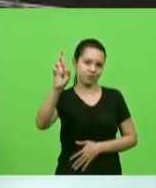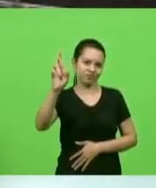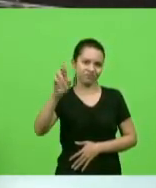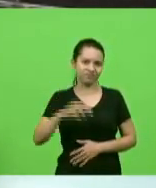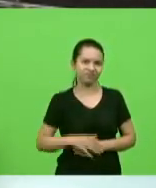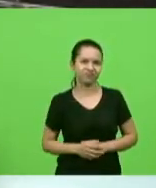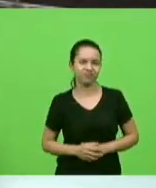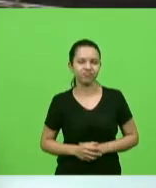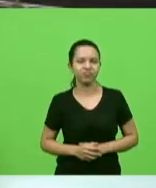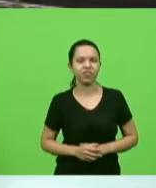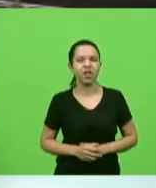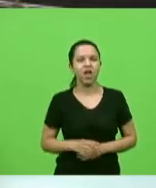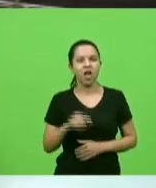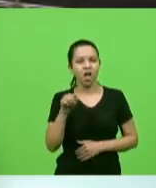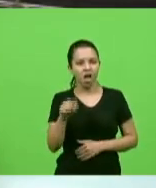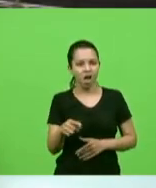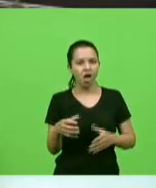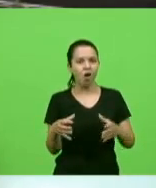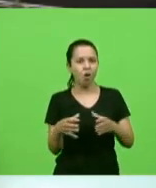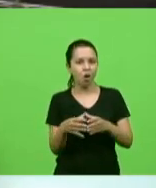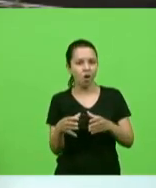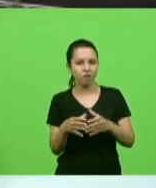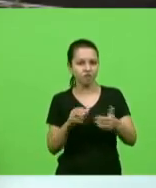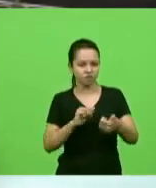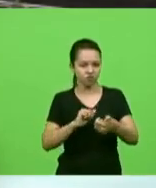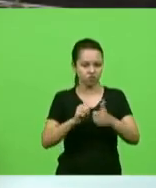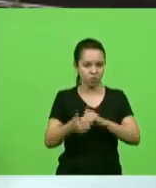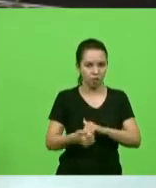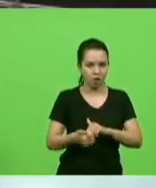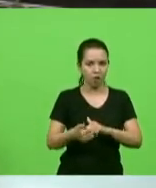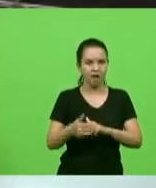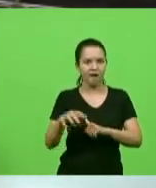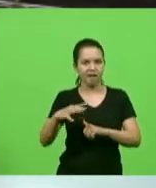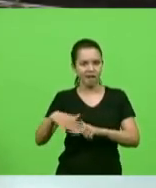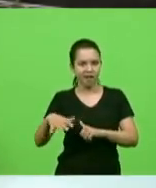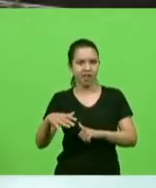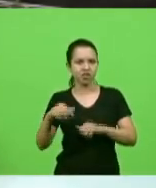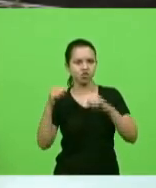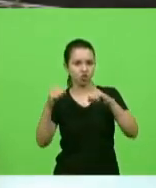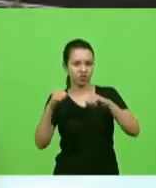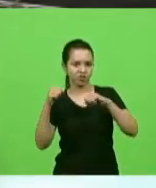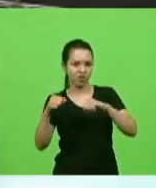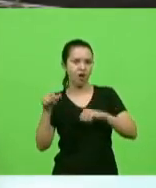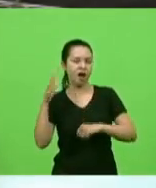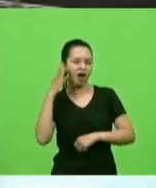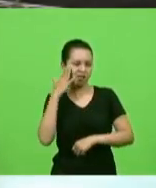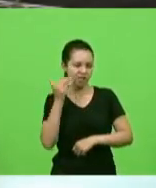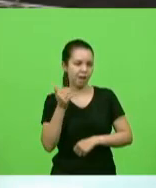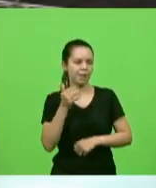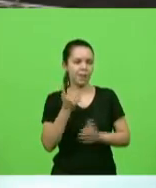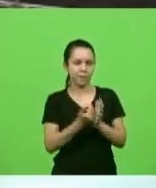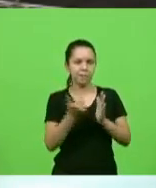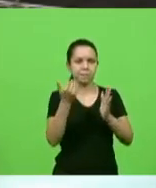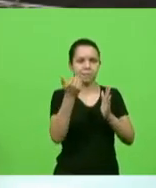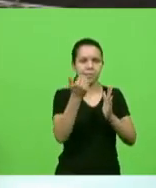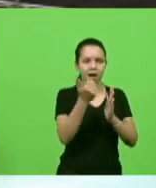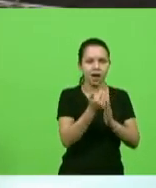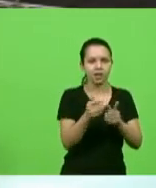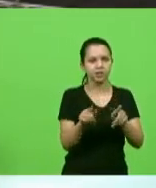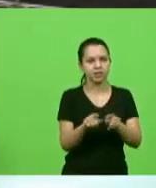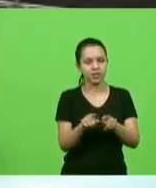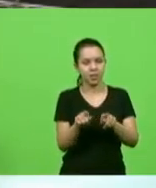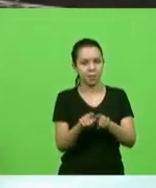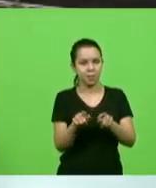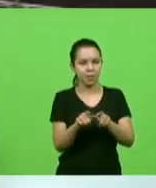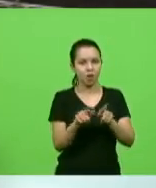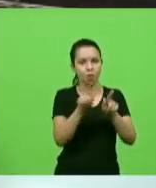o torcedor de futebol está convencido de que sabe marido que os profissionais da área que o técnico é o doutor Google que